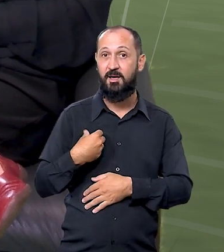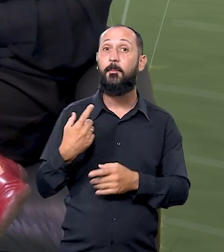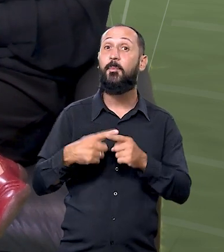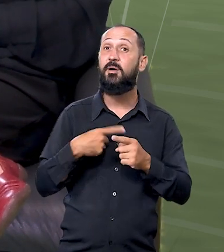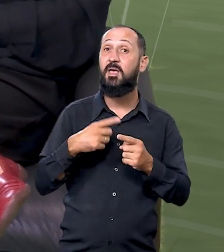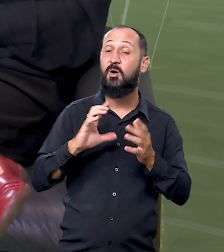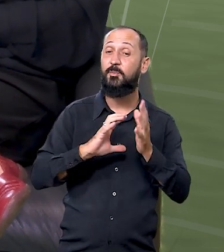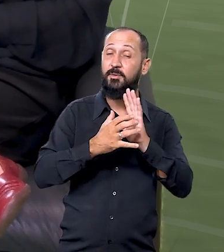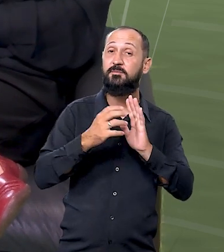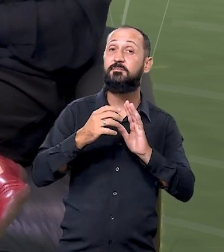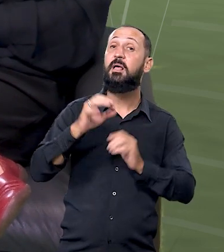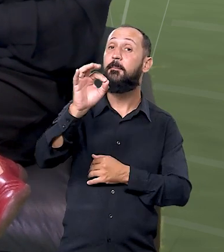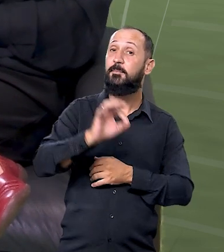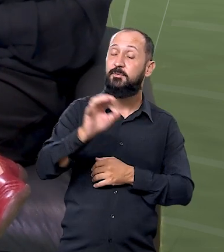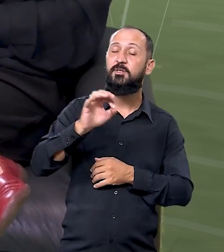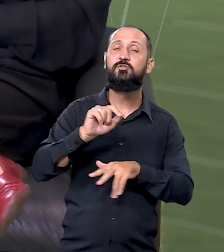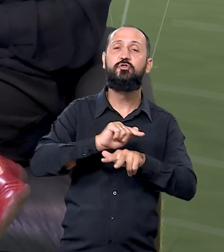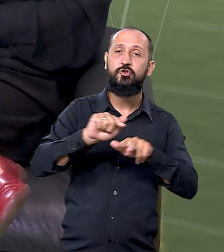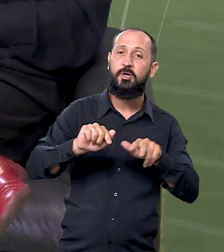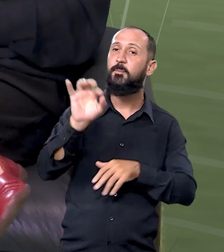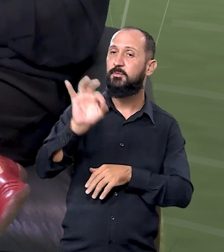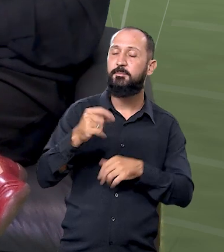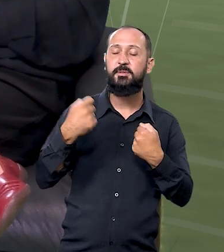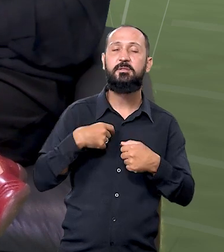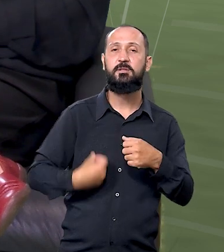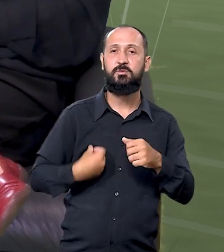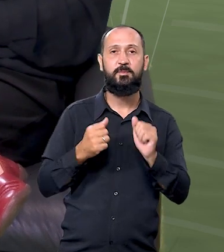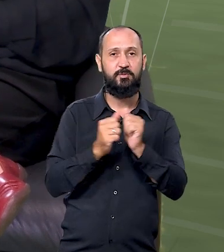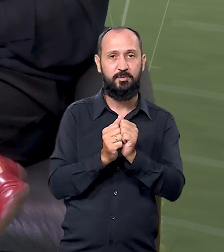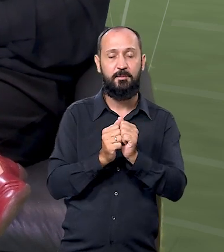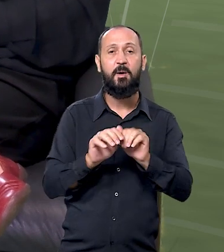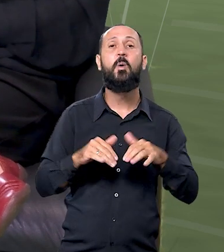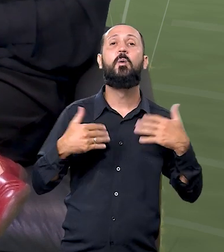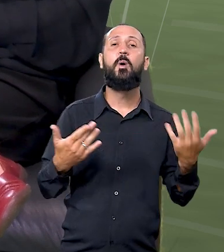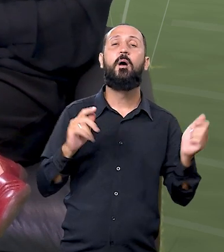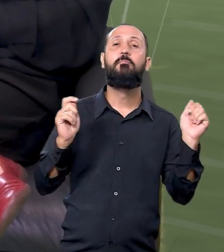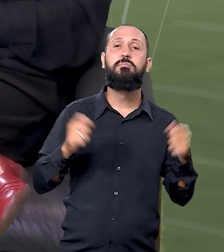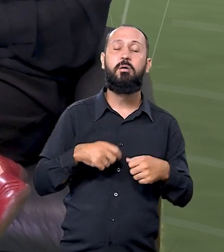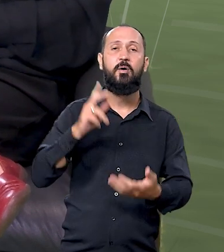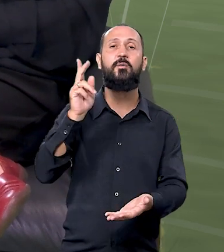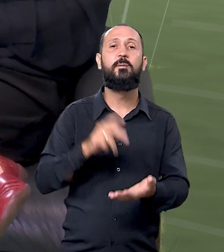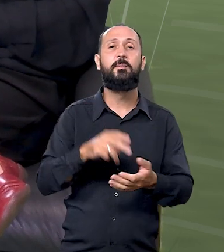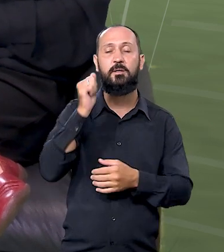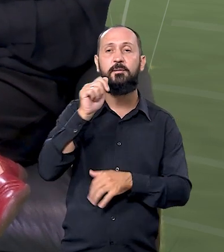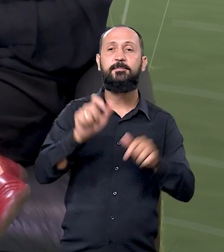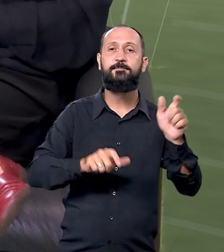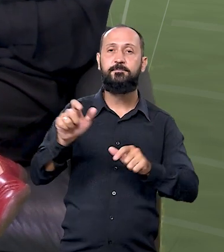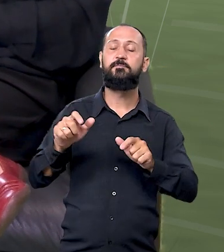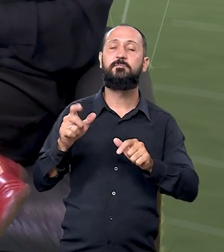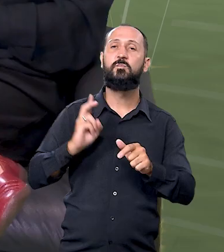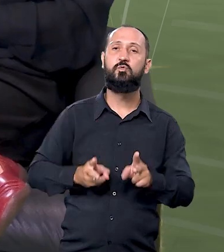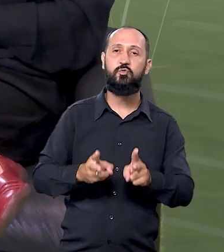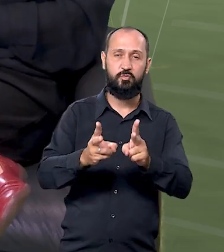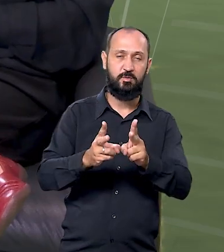porque agora os partidos têm a cota mínima de gênero, então a gente precisa ocupar essas vagas. Mas quais são as condições efetivas para essas